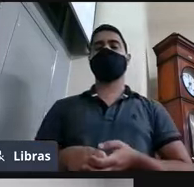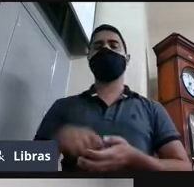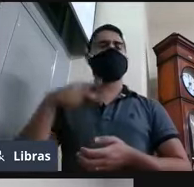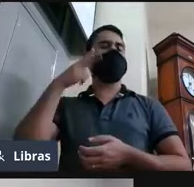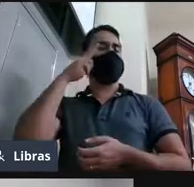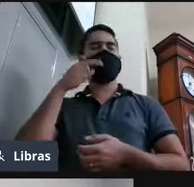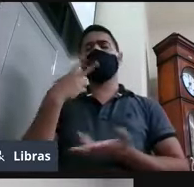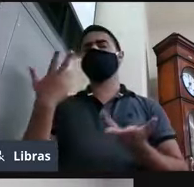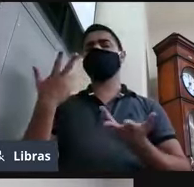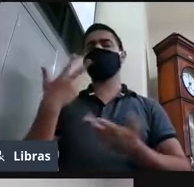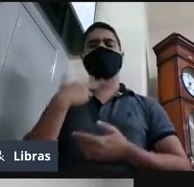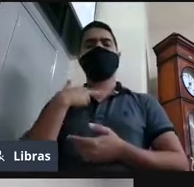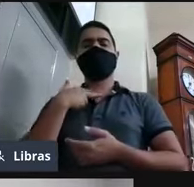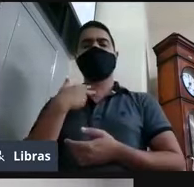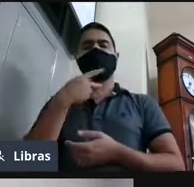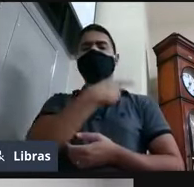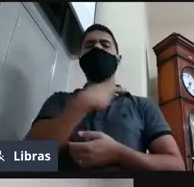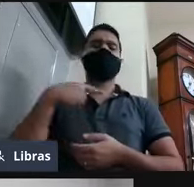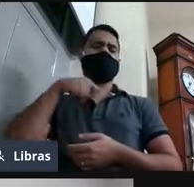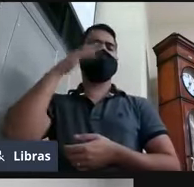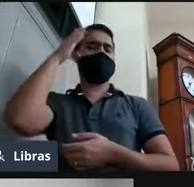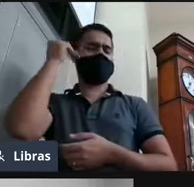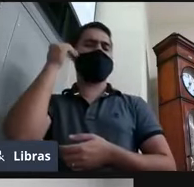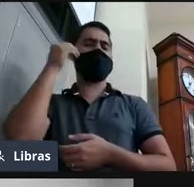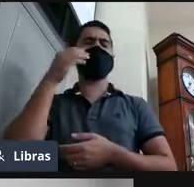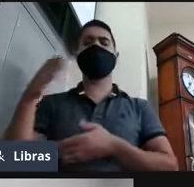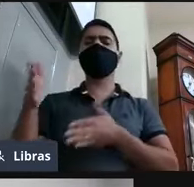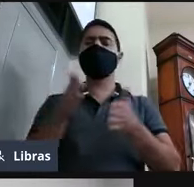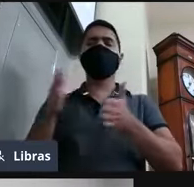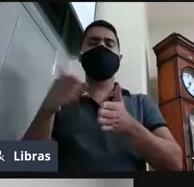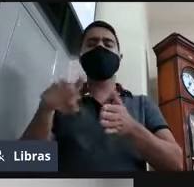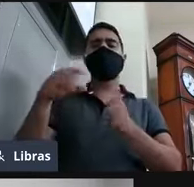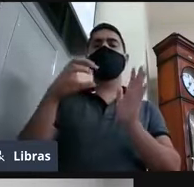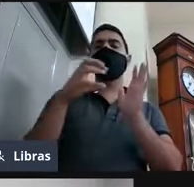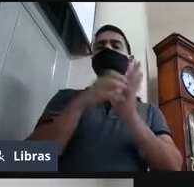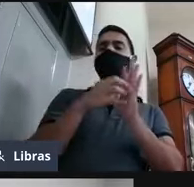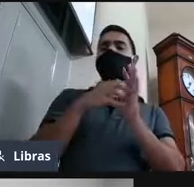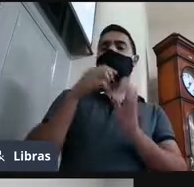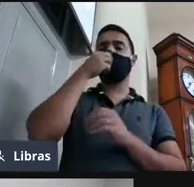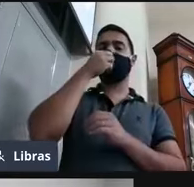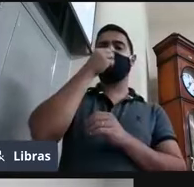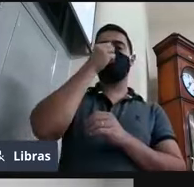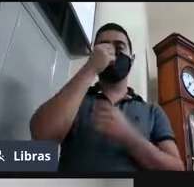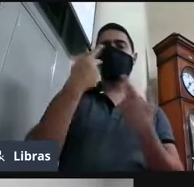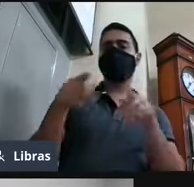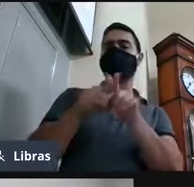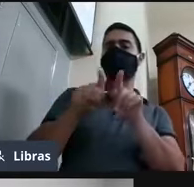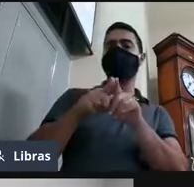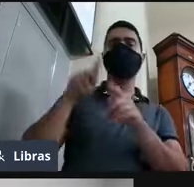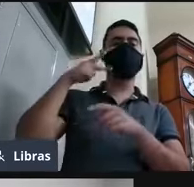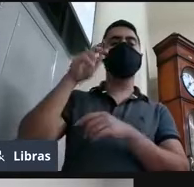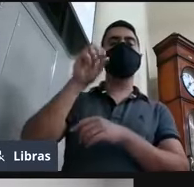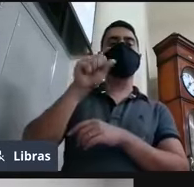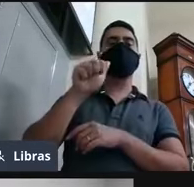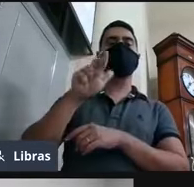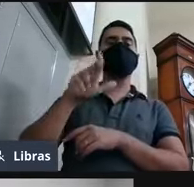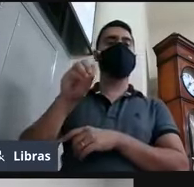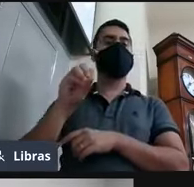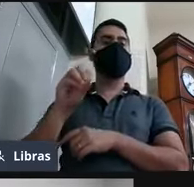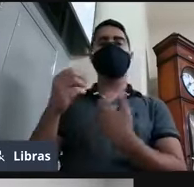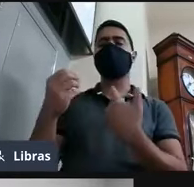Não pode, presidente. Vossa Excelência sabe disso, tem conduzido essa casa, assim como o vereador Saulo Correia, por 2 anos, de uma